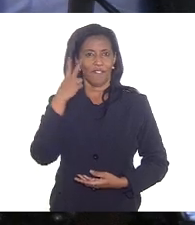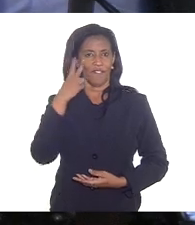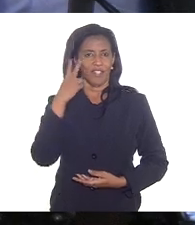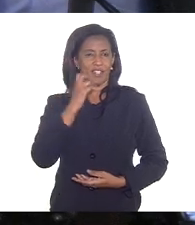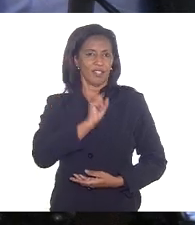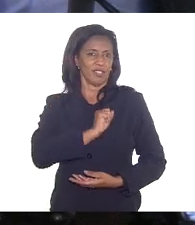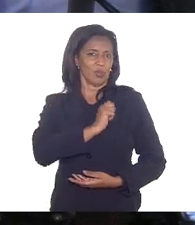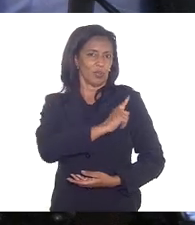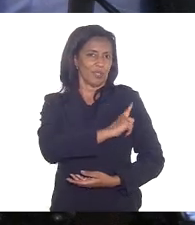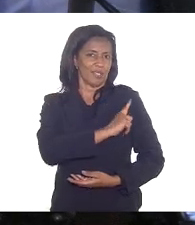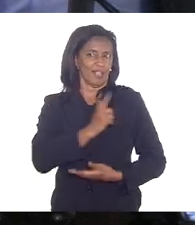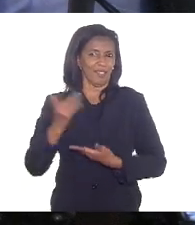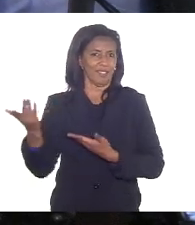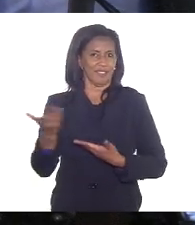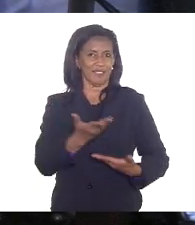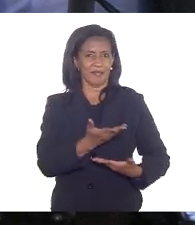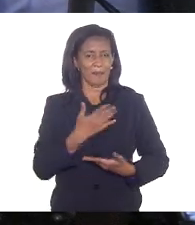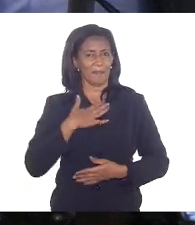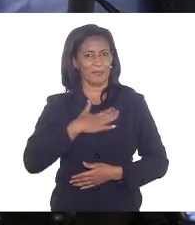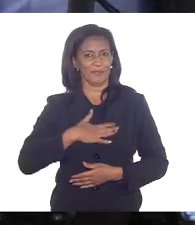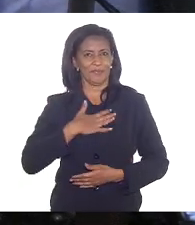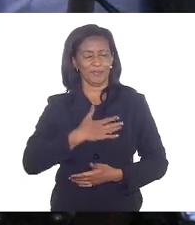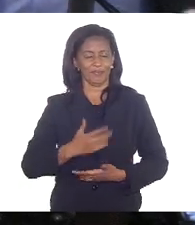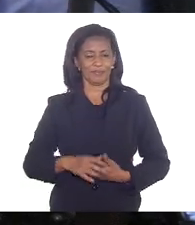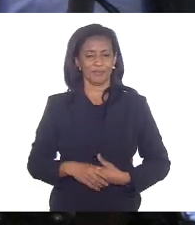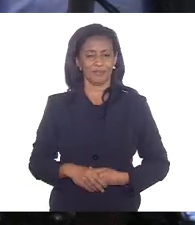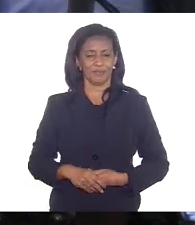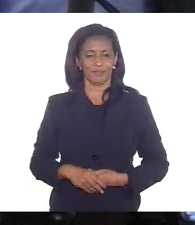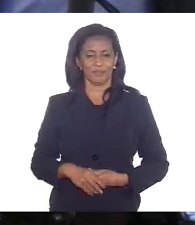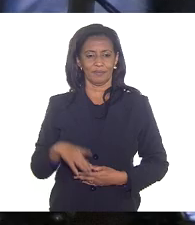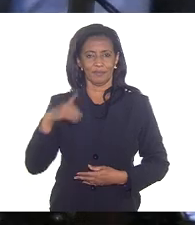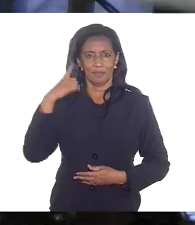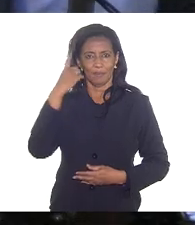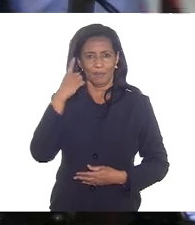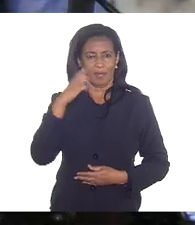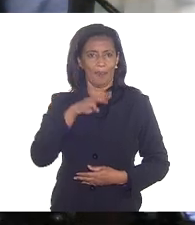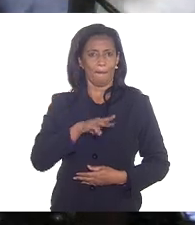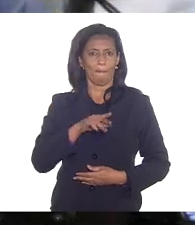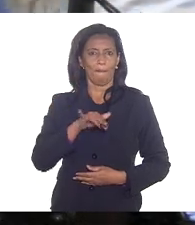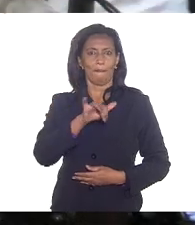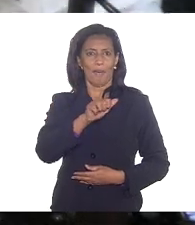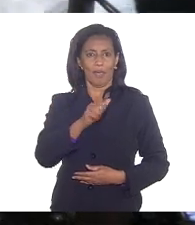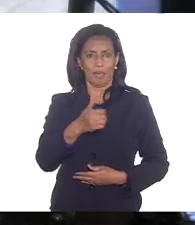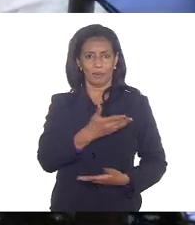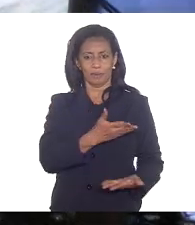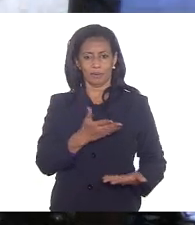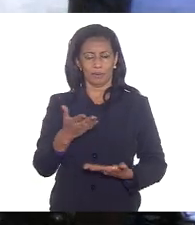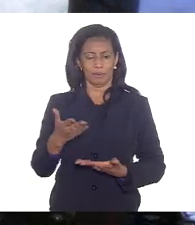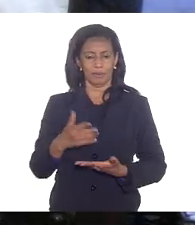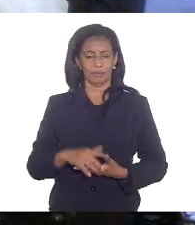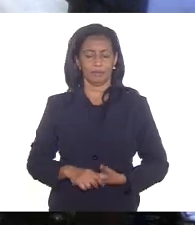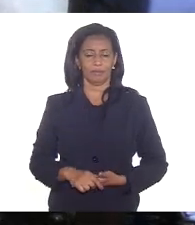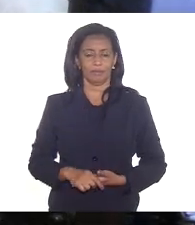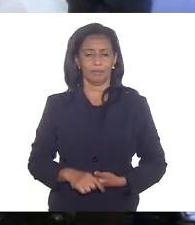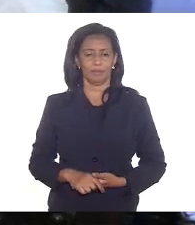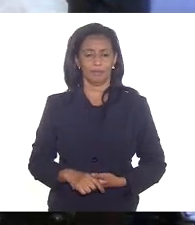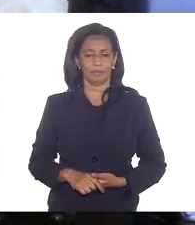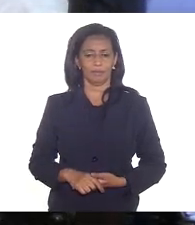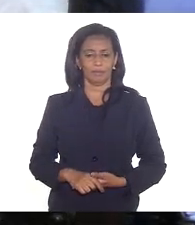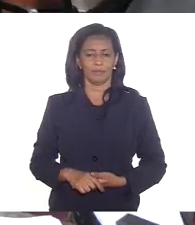Rua Oliveira seja bem-vindo meu irmão cada Marta em seguida waldex depois Carlos